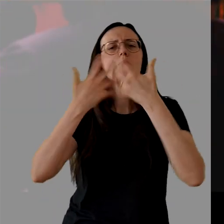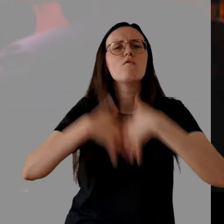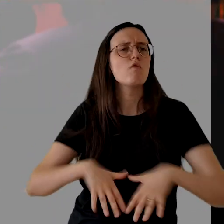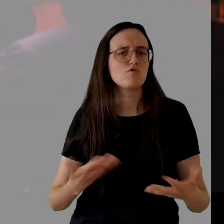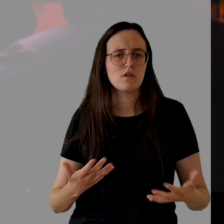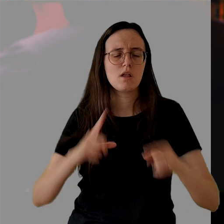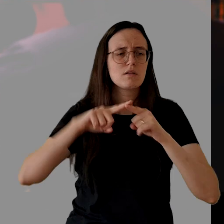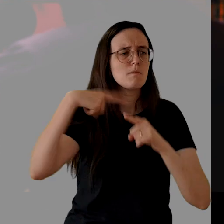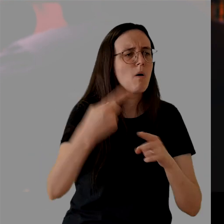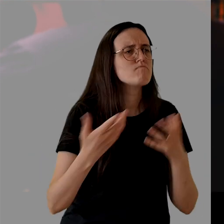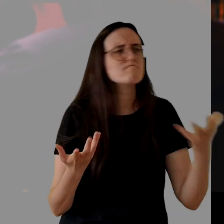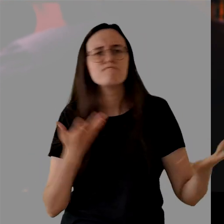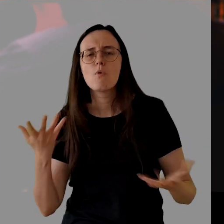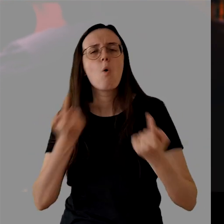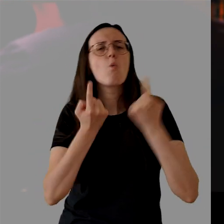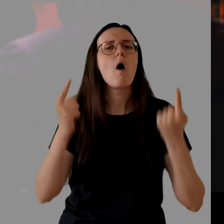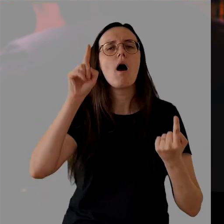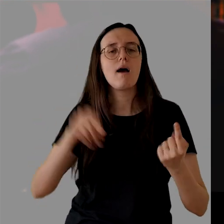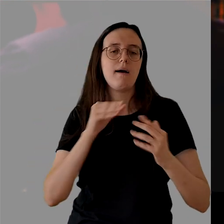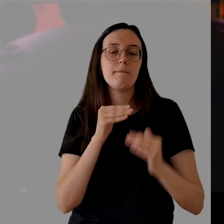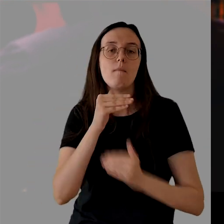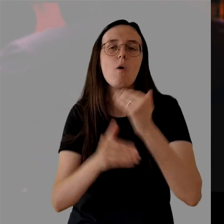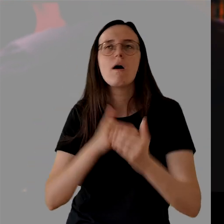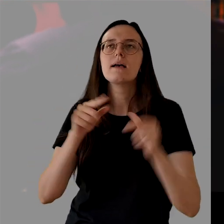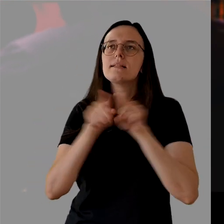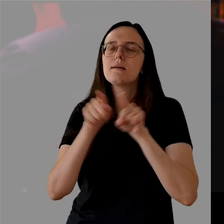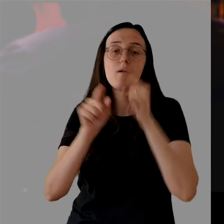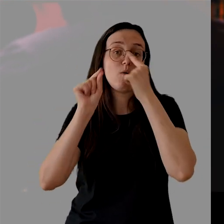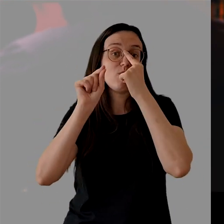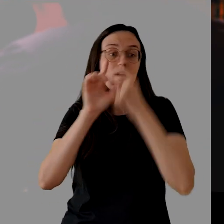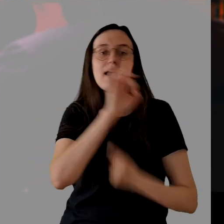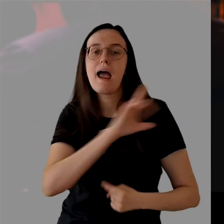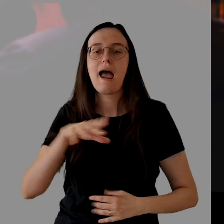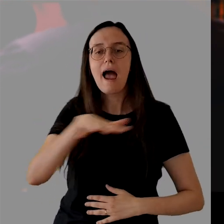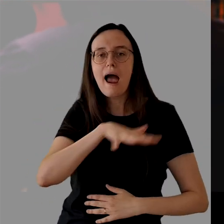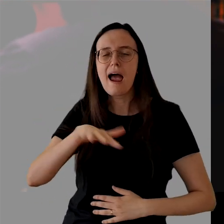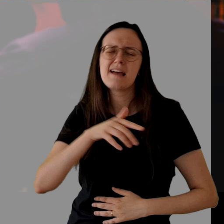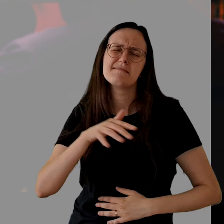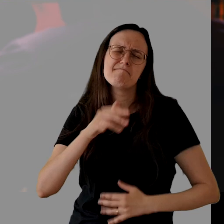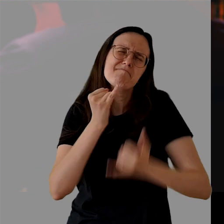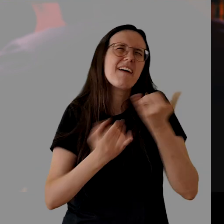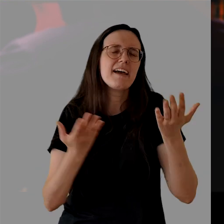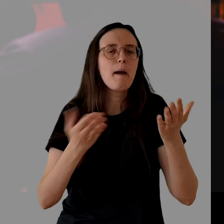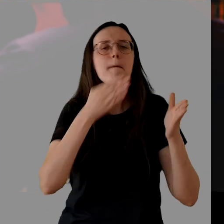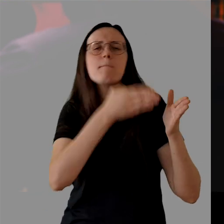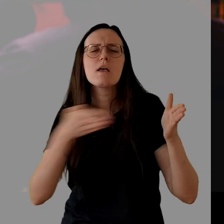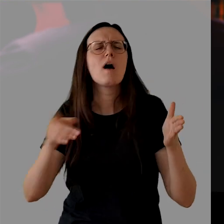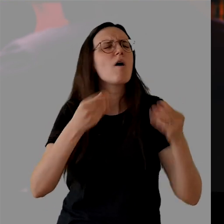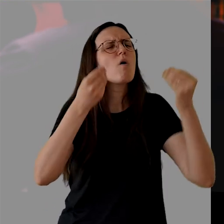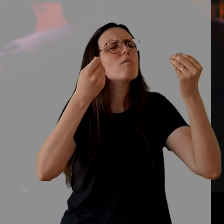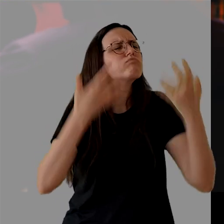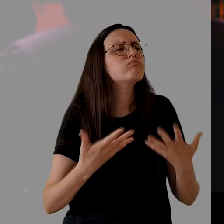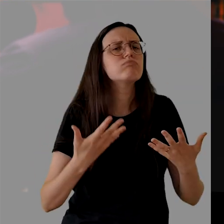pelo Foley? Quais são assim os processos e o que cada setor, não vou falar setor, mas cada processo faz, né?